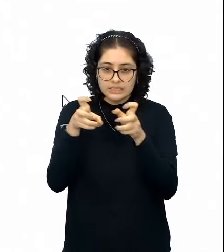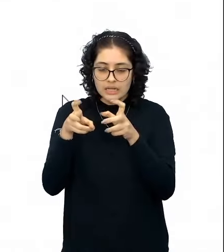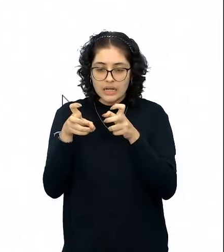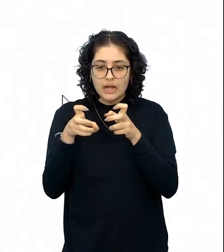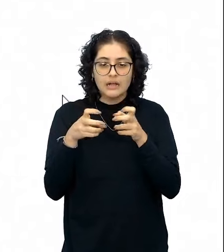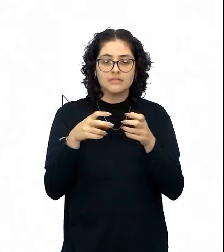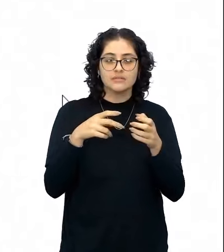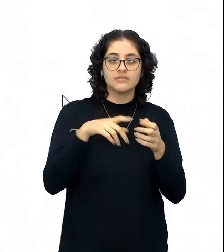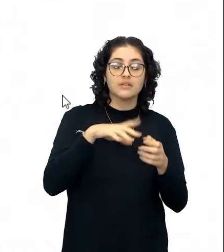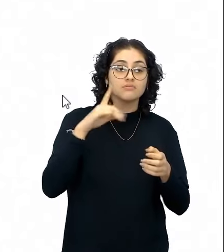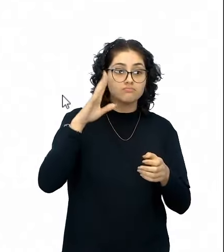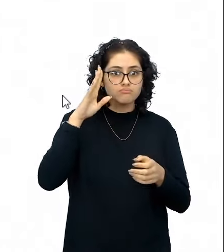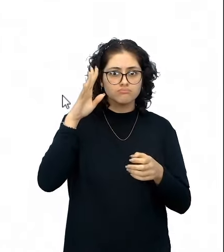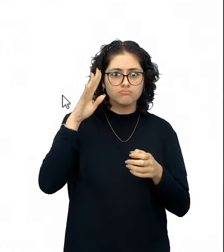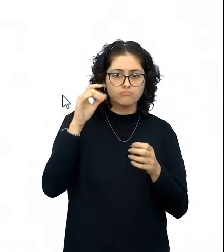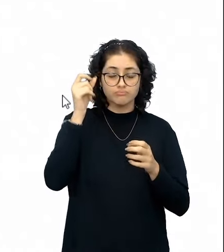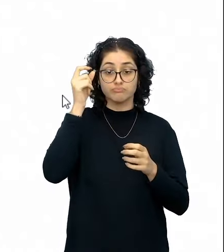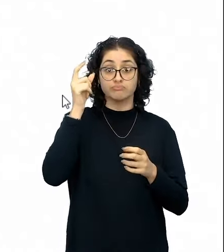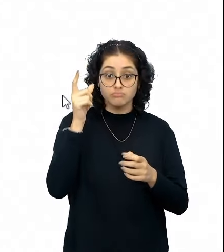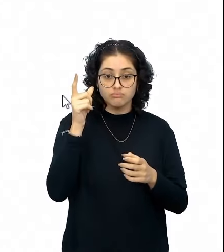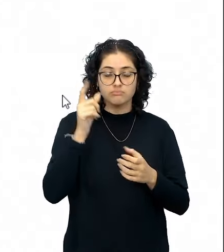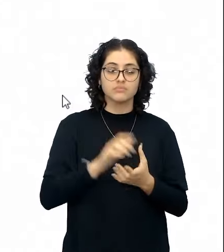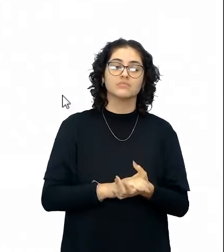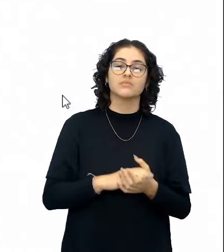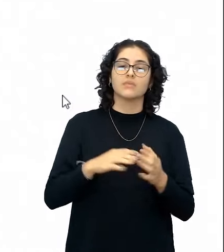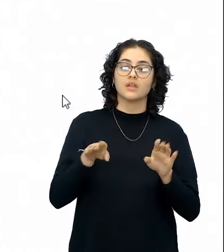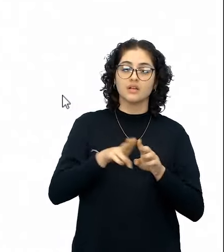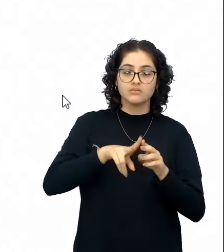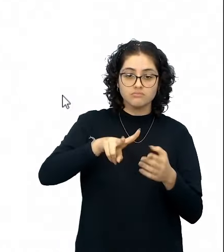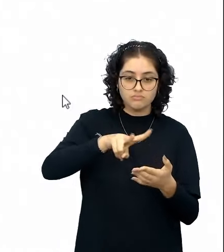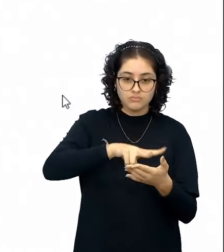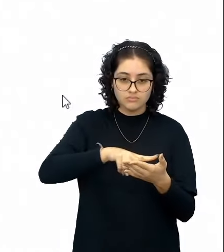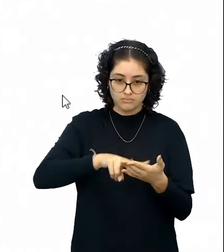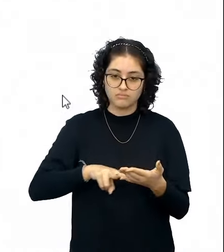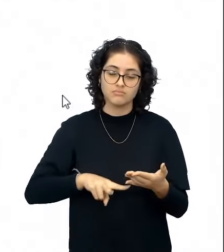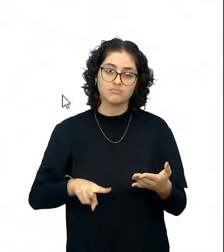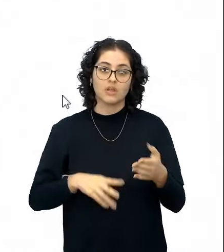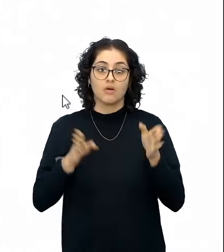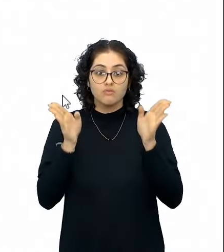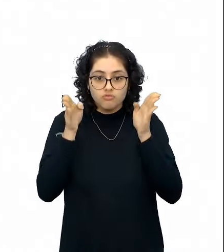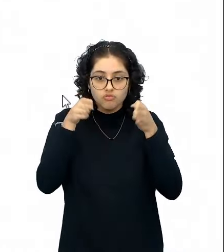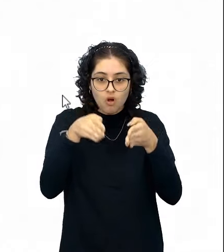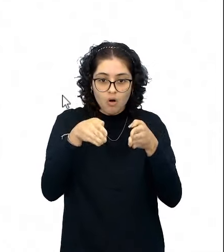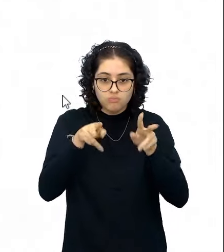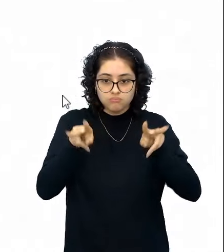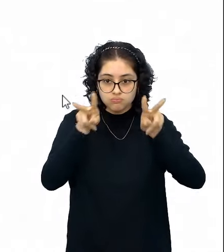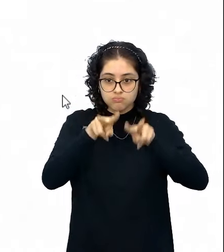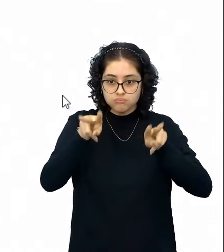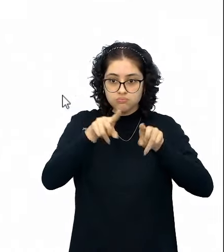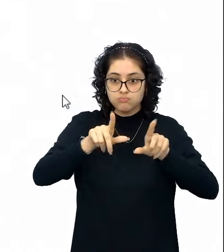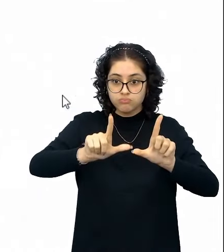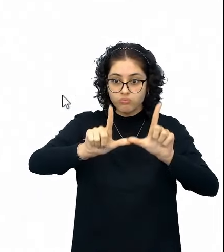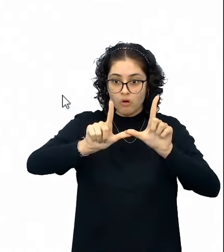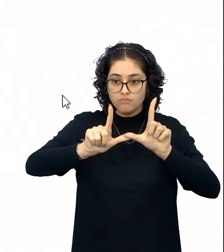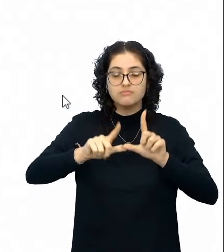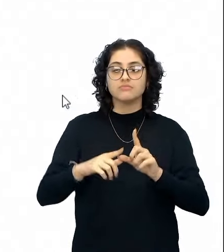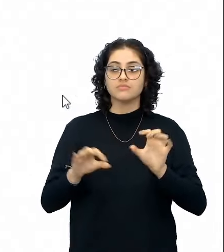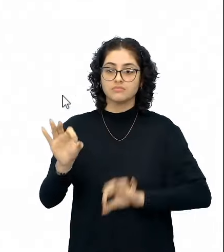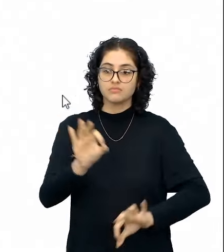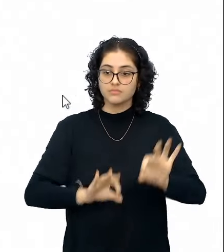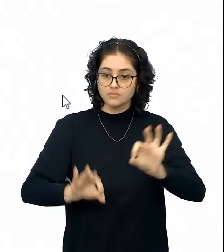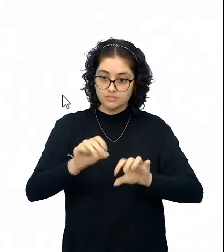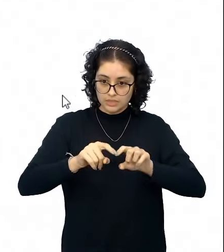sentido, isso no antes. Durante, leitura da tirinha, com foco nas imagens, organização da sala em